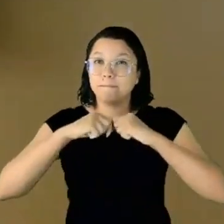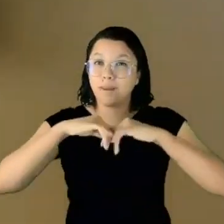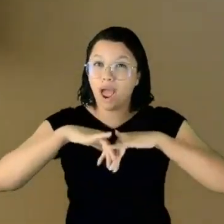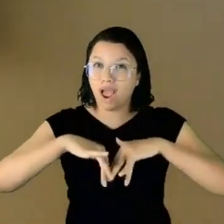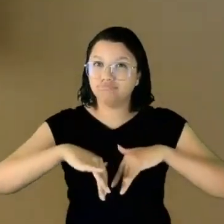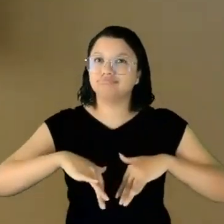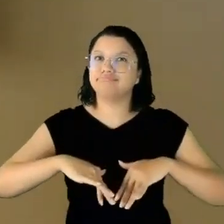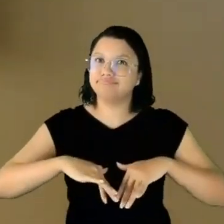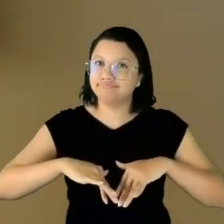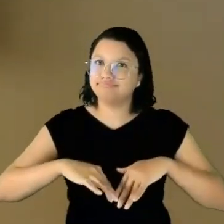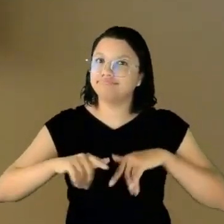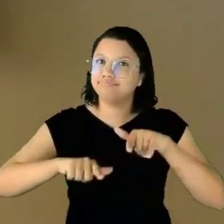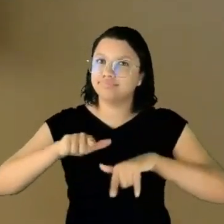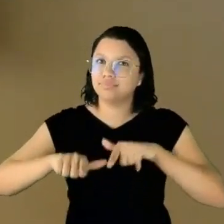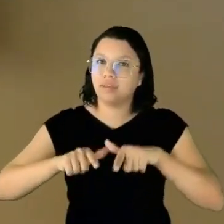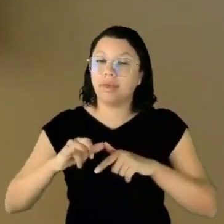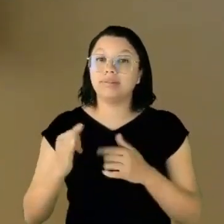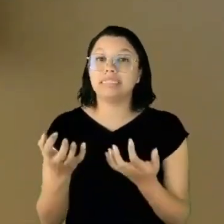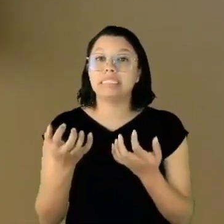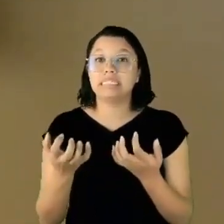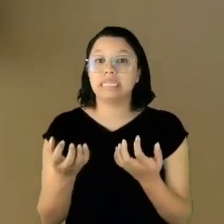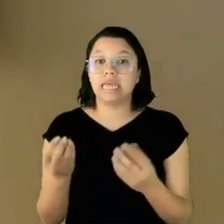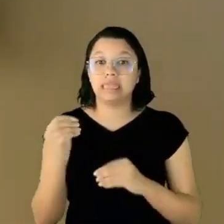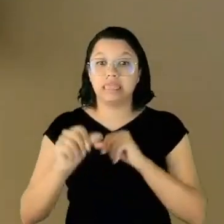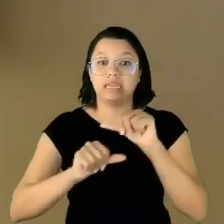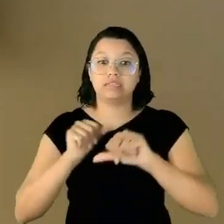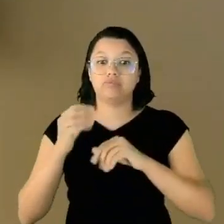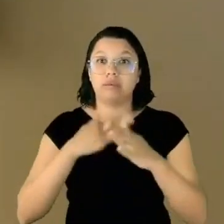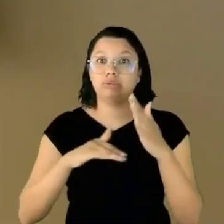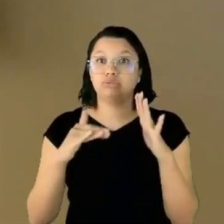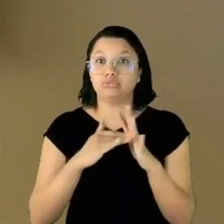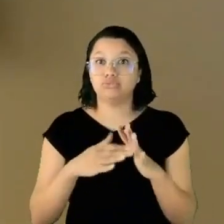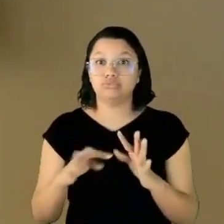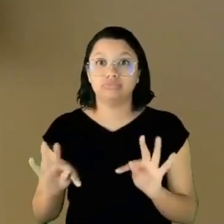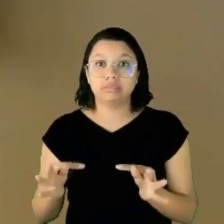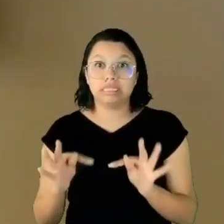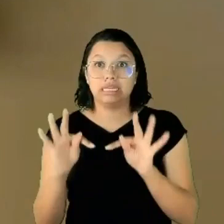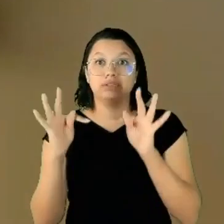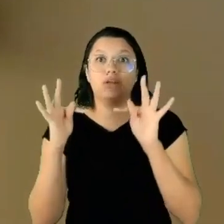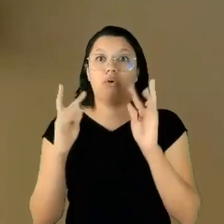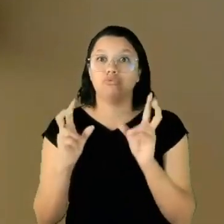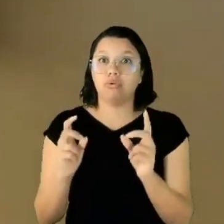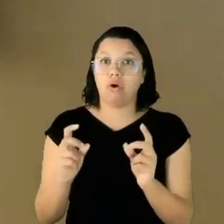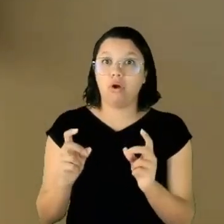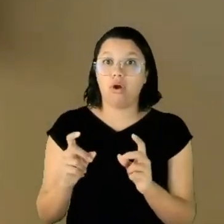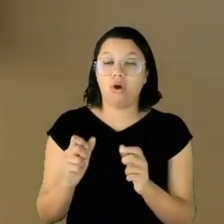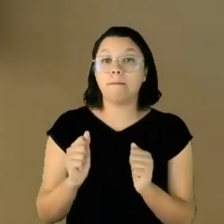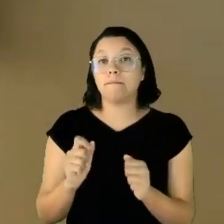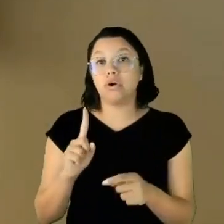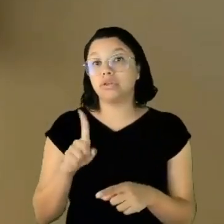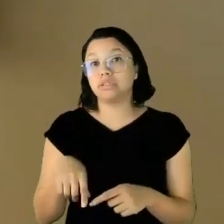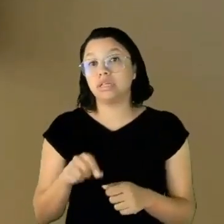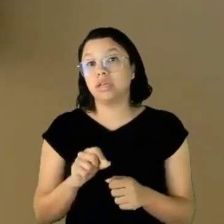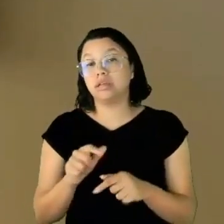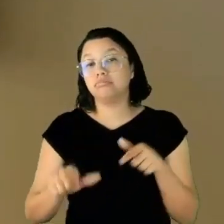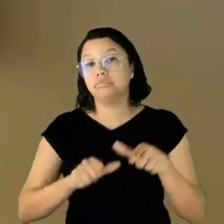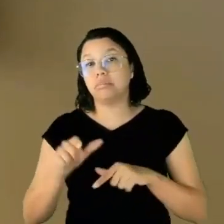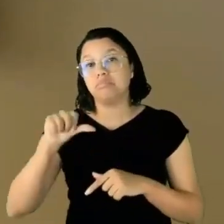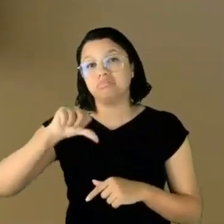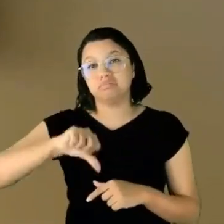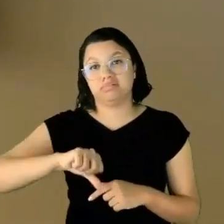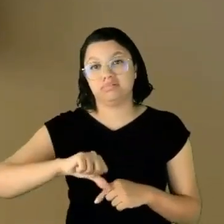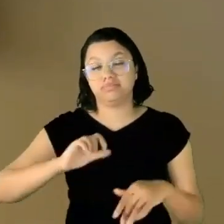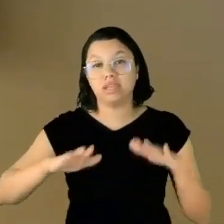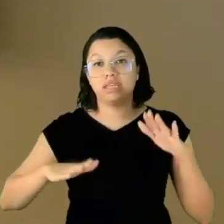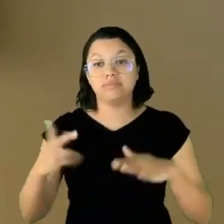prejudicar até o andamento do trabalho se a gente quiser automatizar tudo muitas vezes o trabalho vai ficar pior a gente consegue às vezes